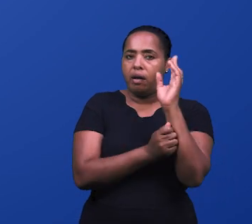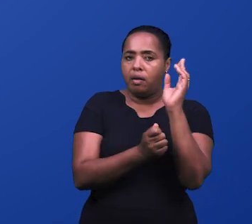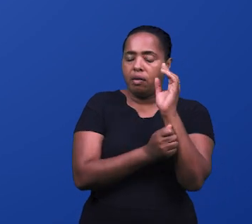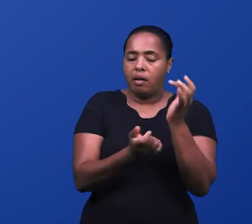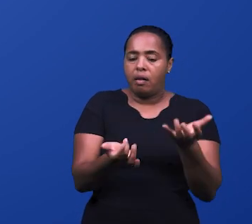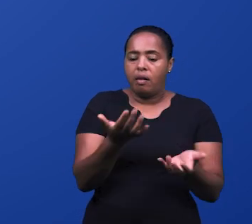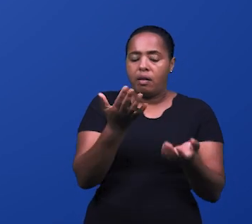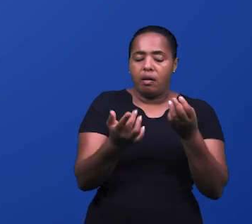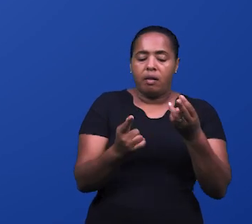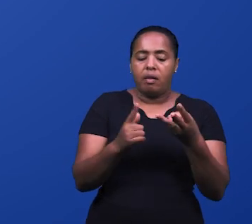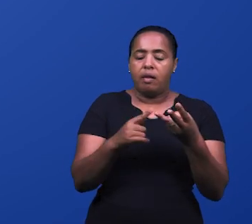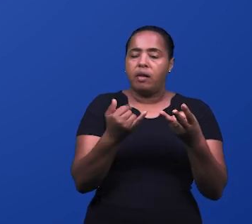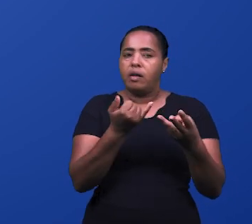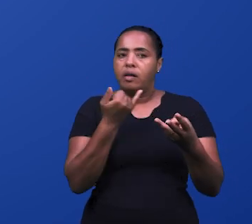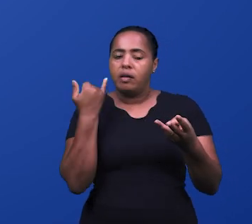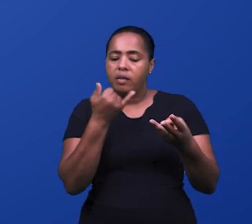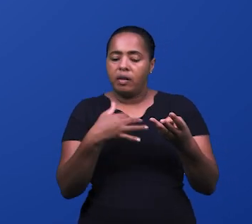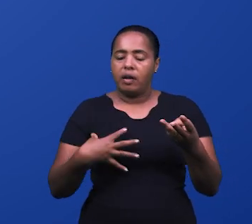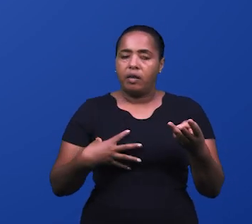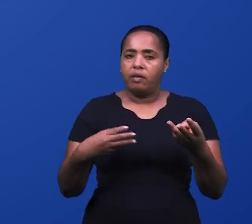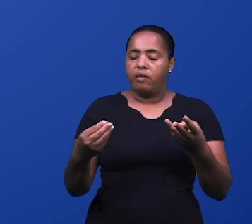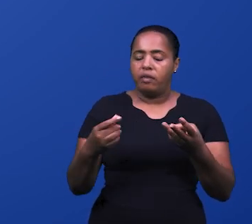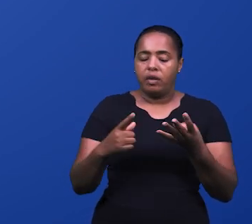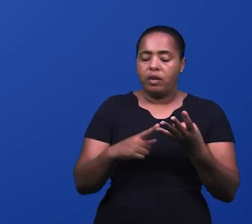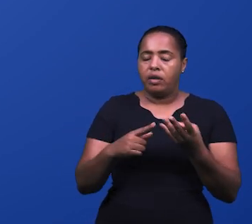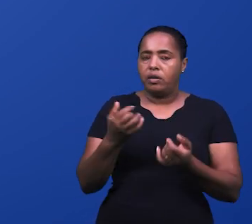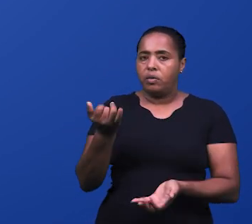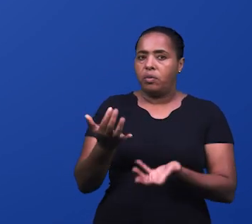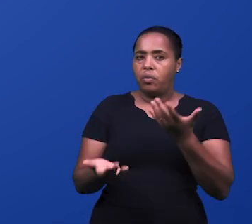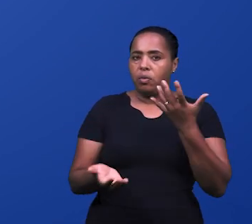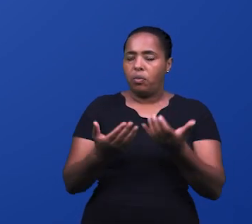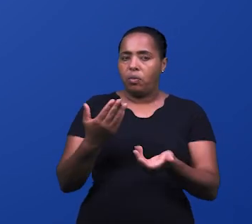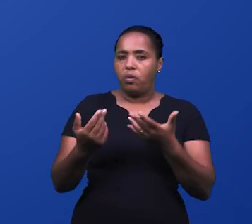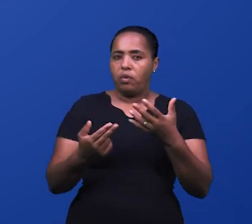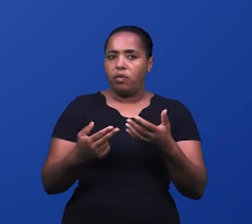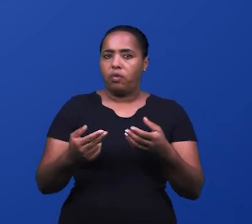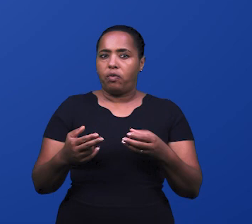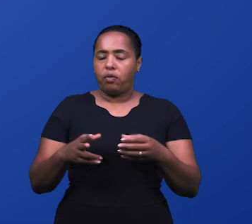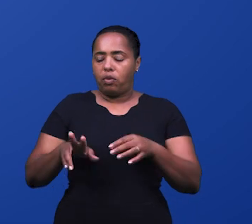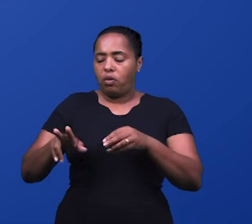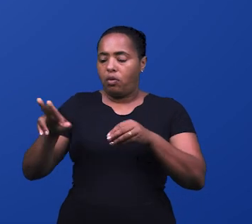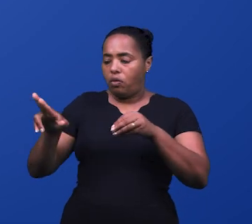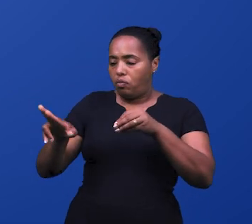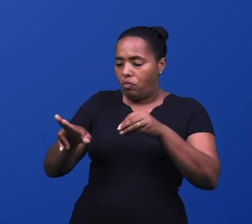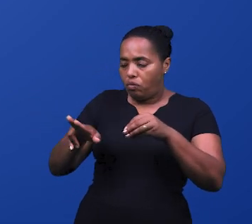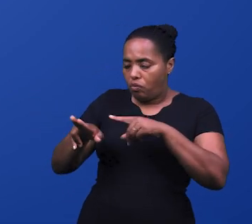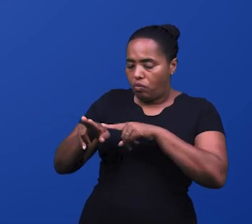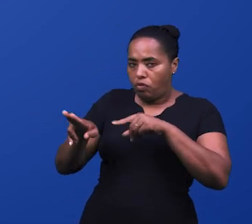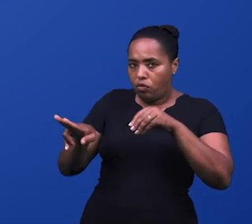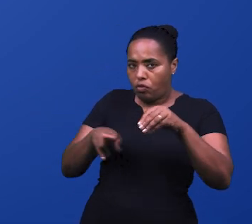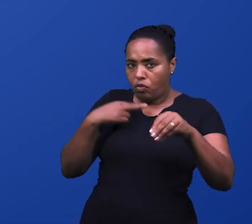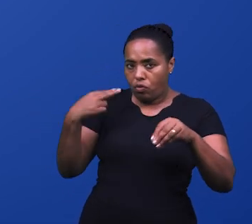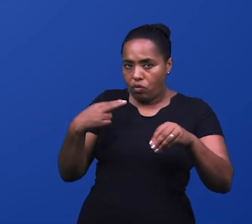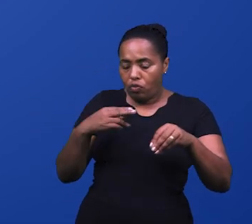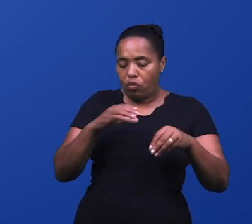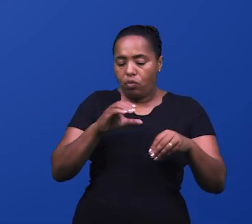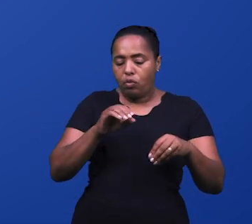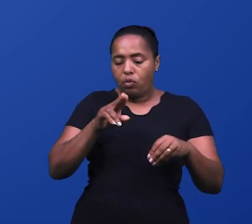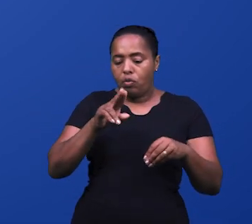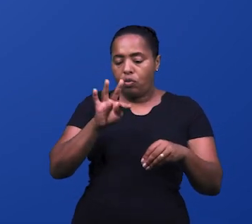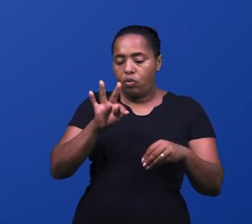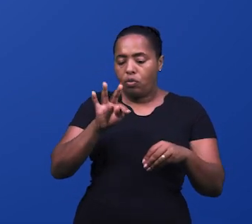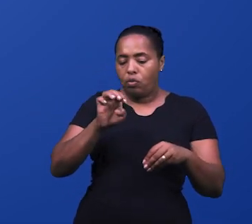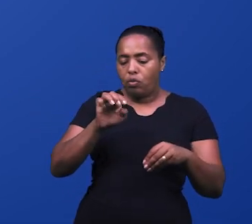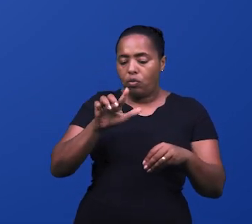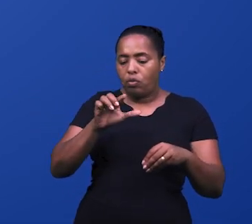Isaque, o filho, né, o fogo, o cutelo, como nós vimos também no livro de